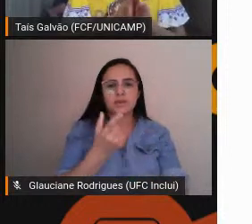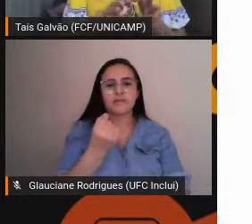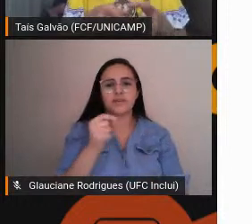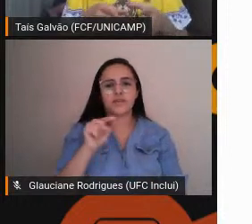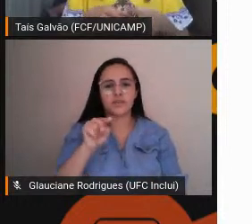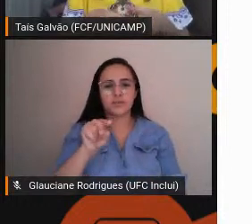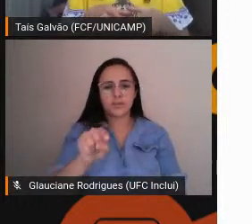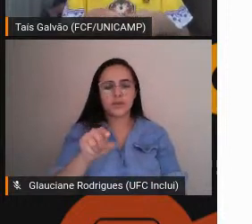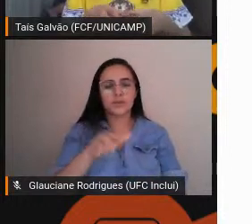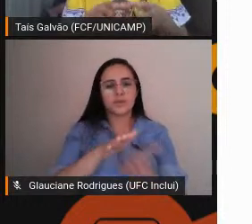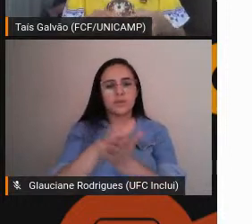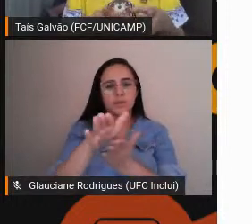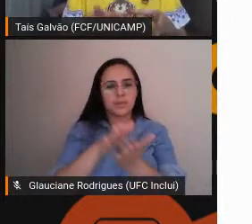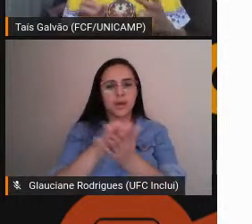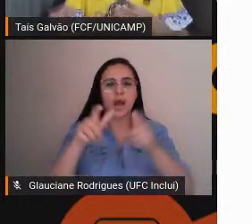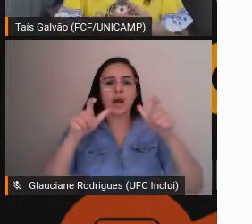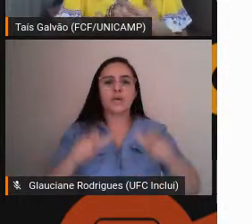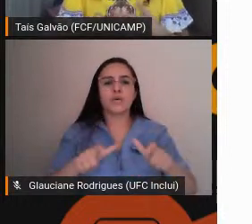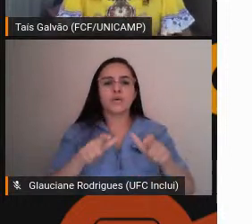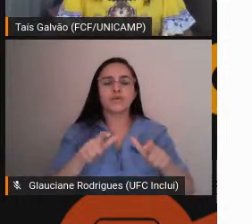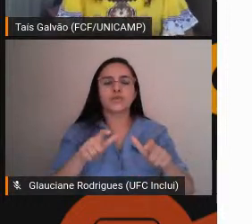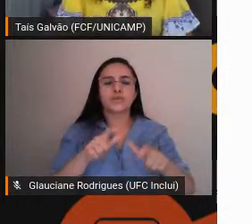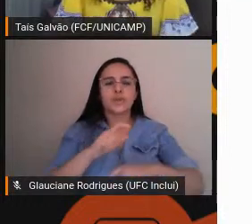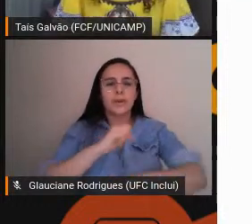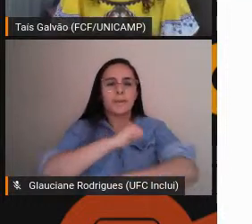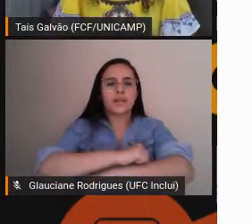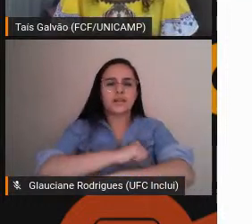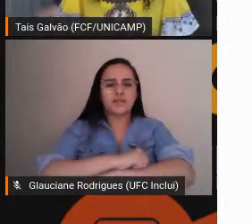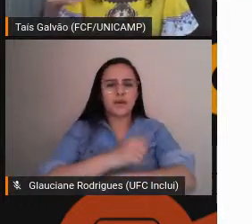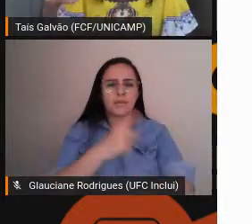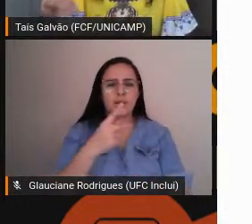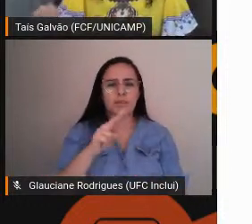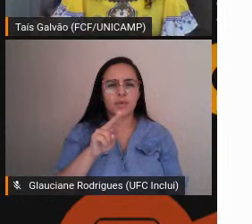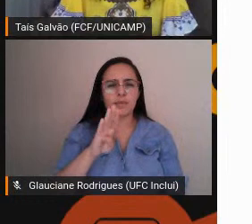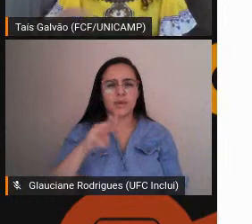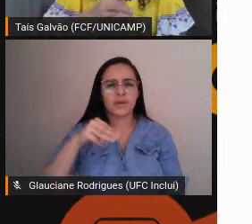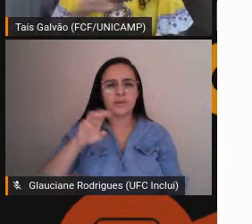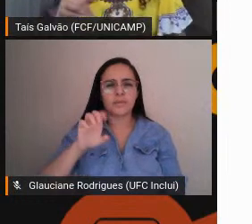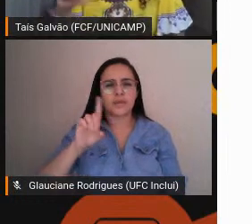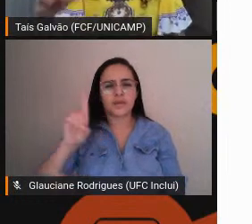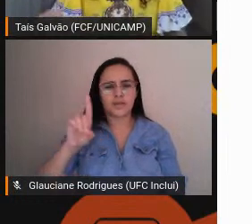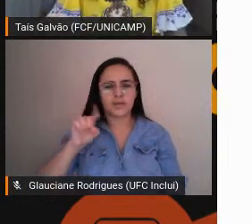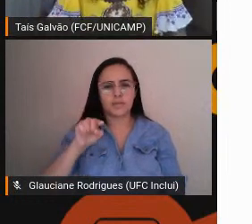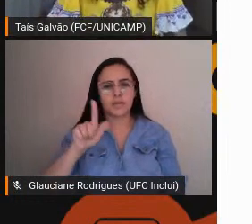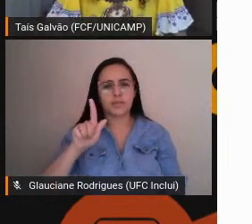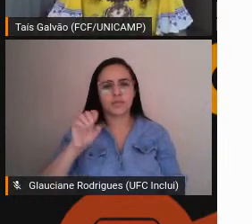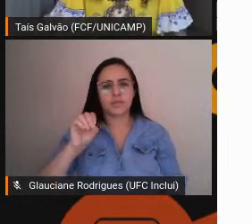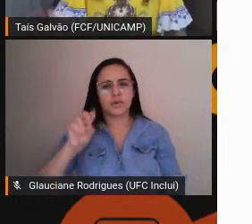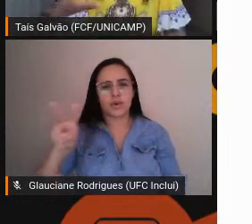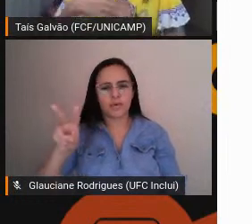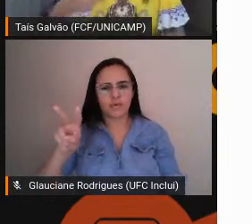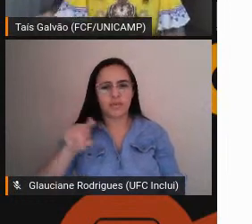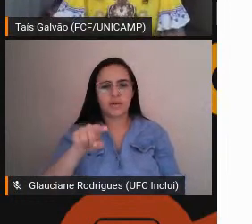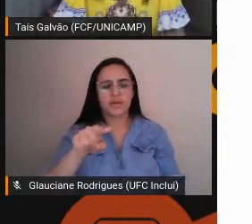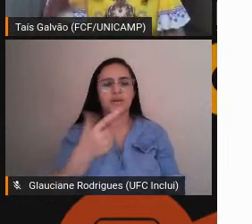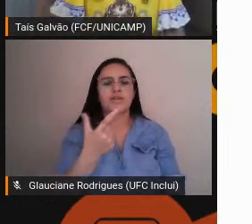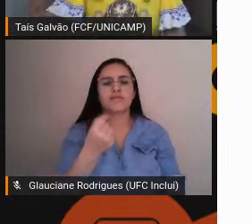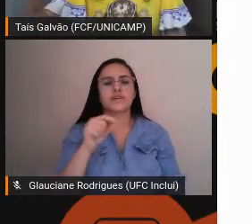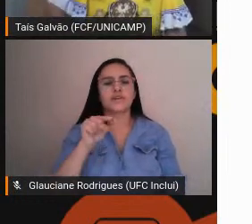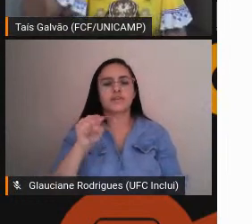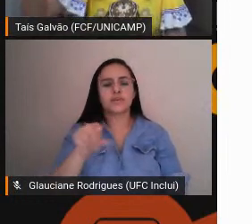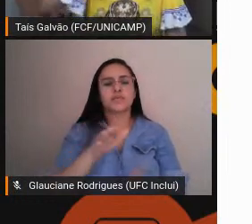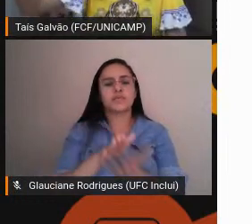publicadas só no PubMed, revisões sistemáticas nesse ano, né? Então, metade do ano, 20 mil publicações, né?